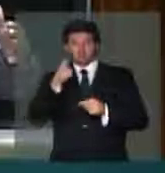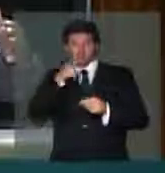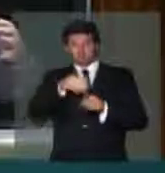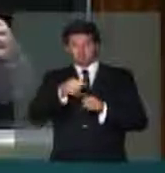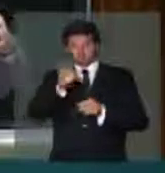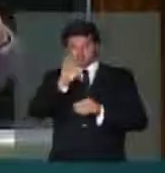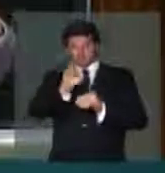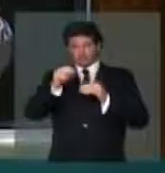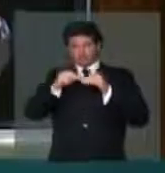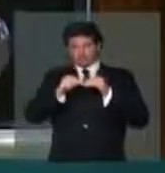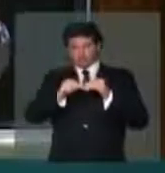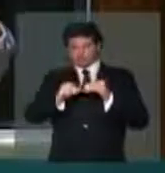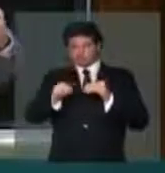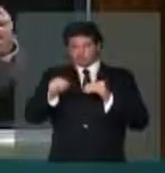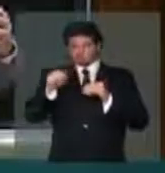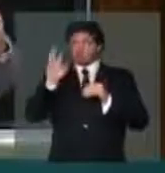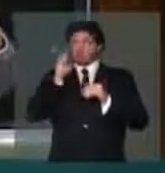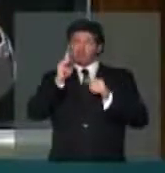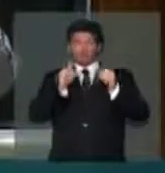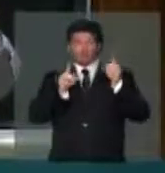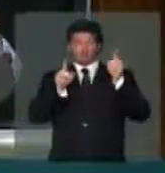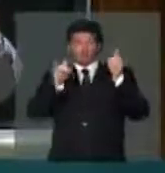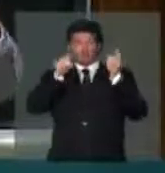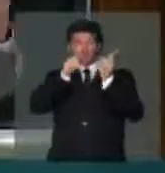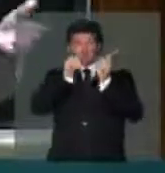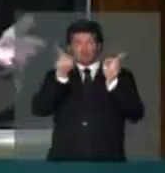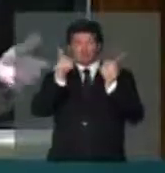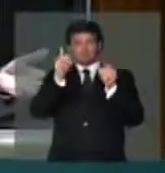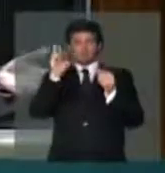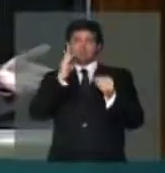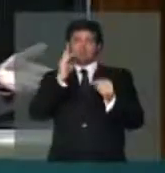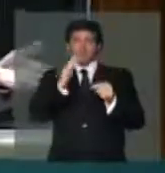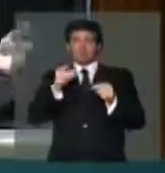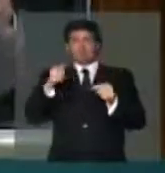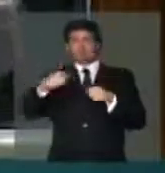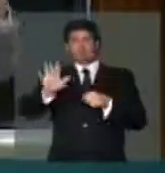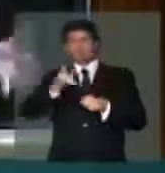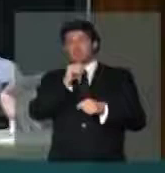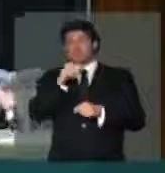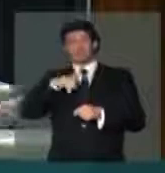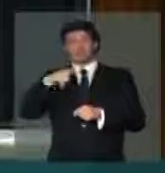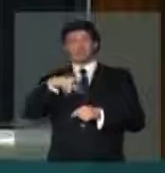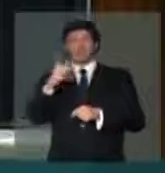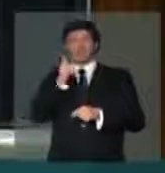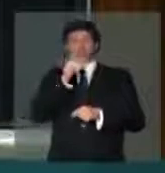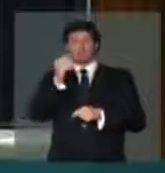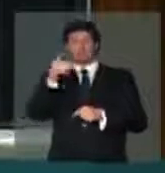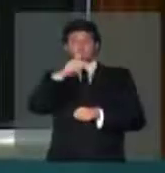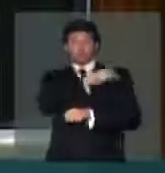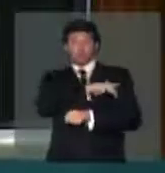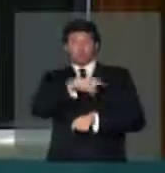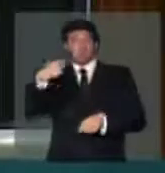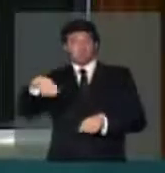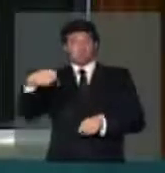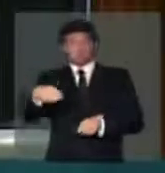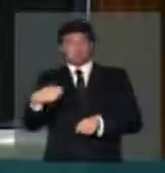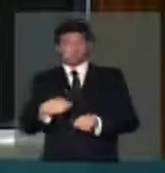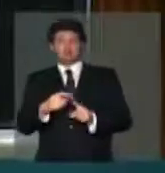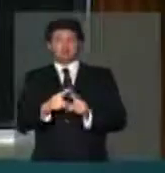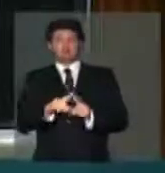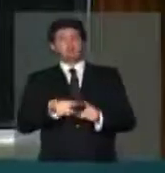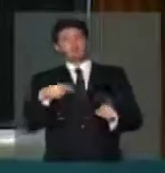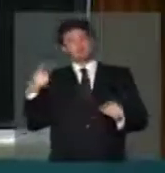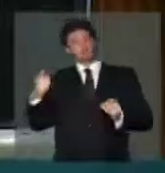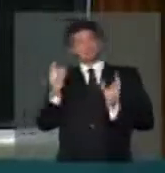de Tocantins, Maranhão não precisa de água, lá chove muito, Piauí precisa um pouco, e